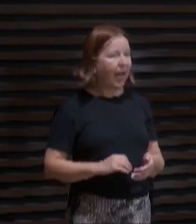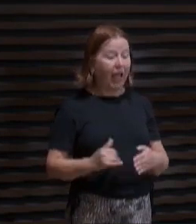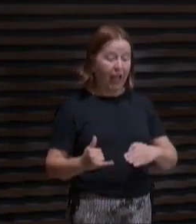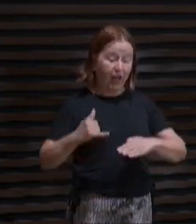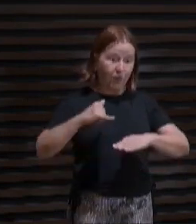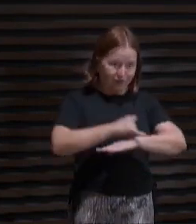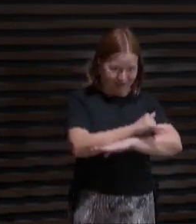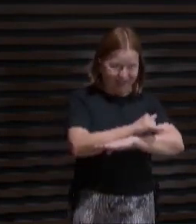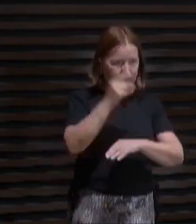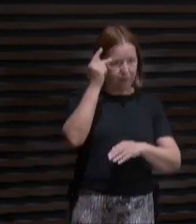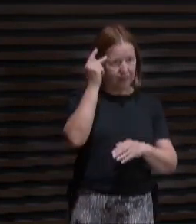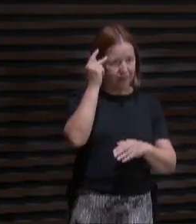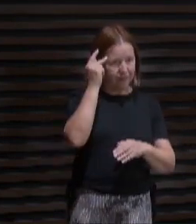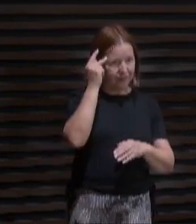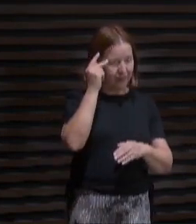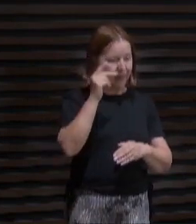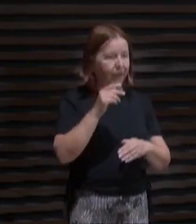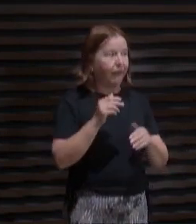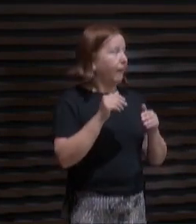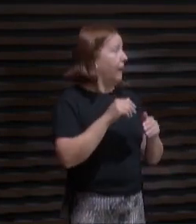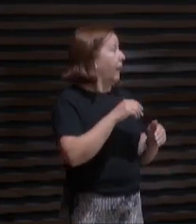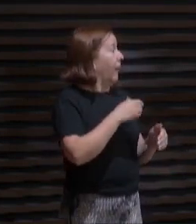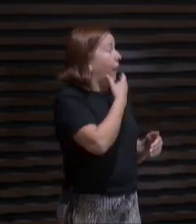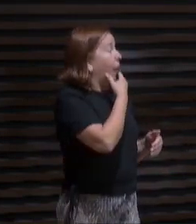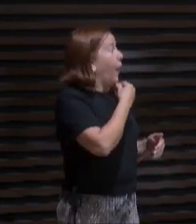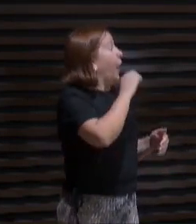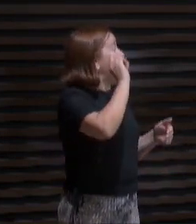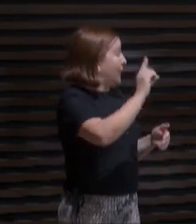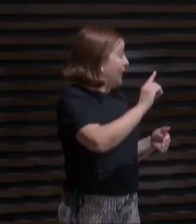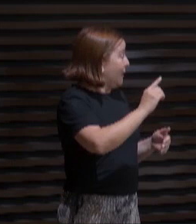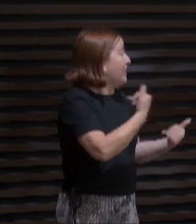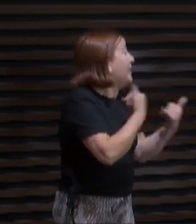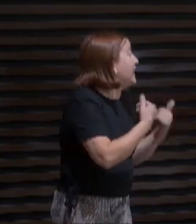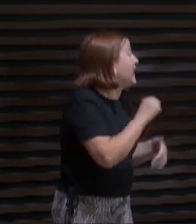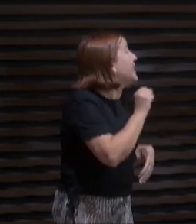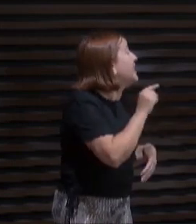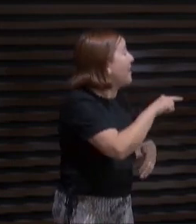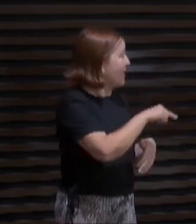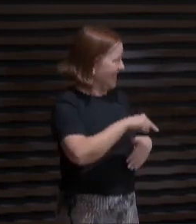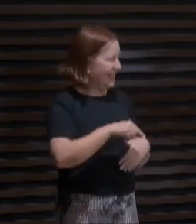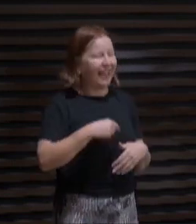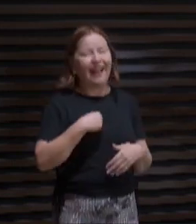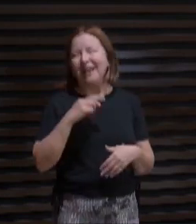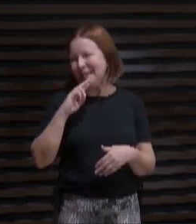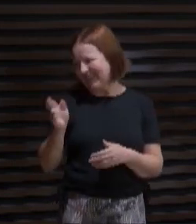ela disse: homem de Deus, me diga quem é você. Aí eu disse